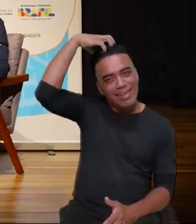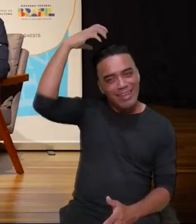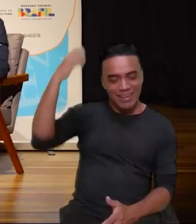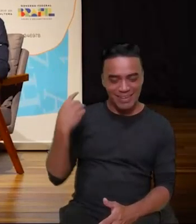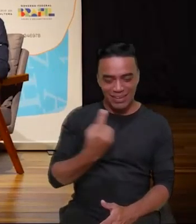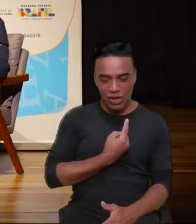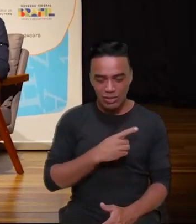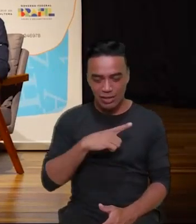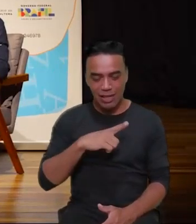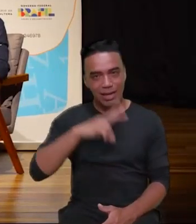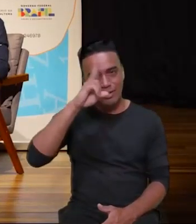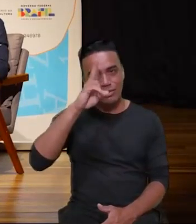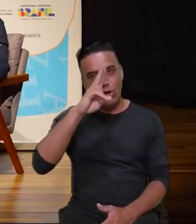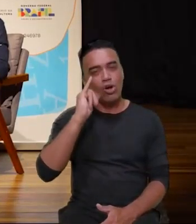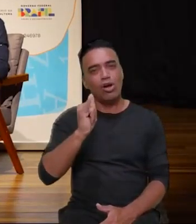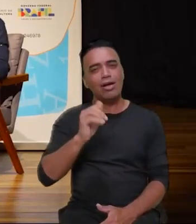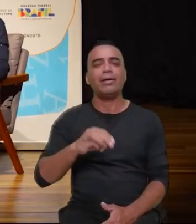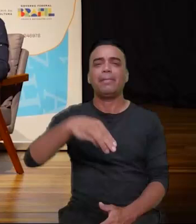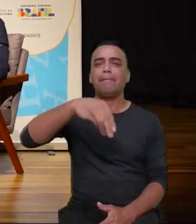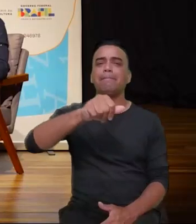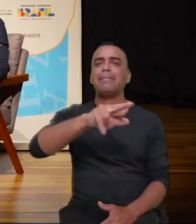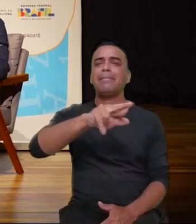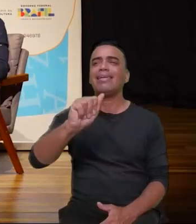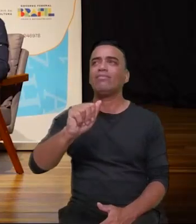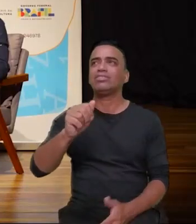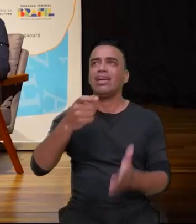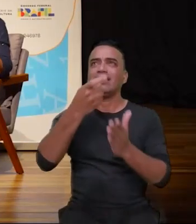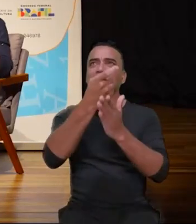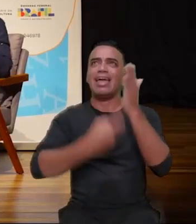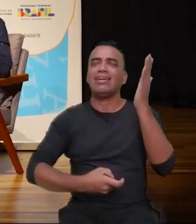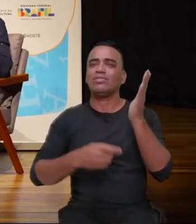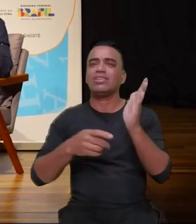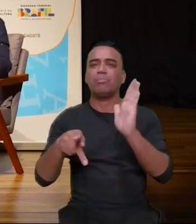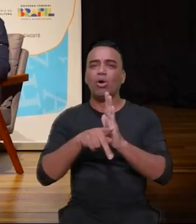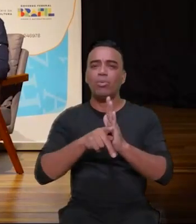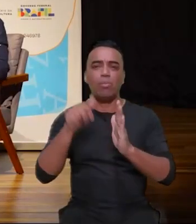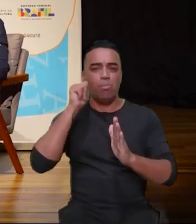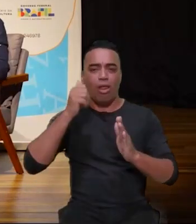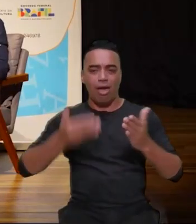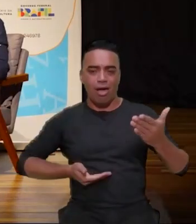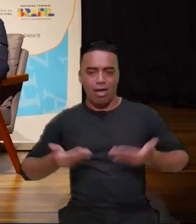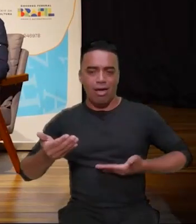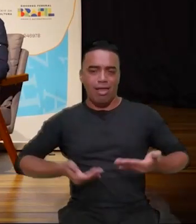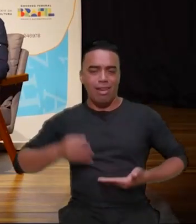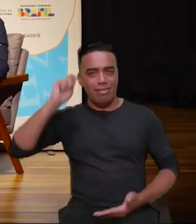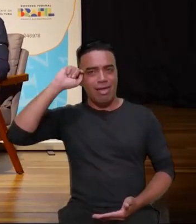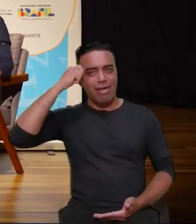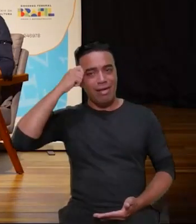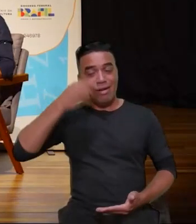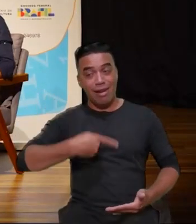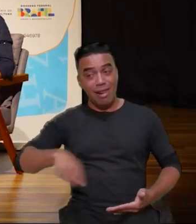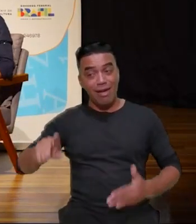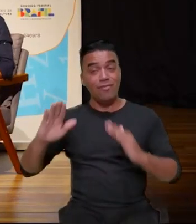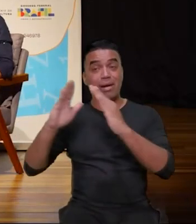um conto lá. Em Maria, você constrói uma cena em que uma doméstica negra leva para casa o